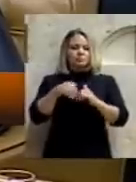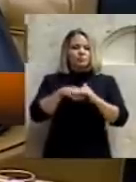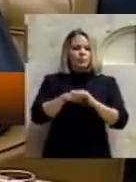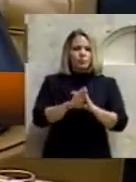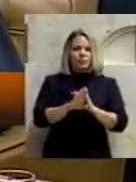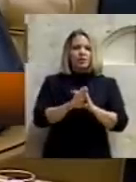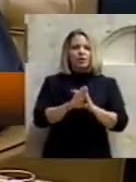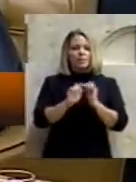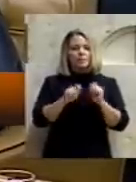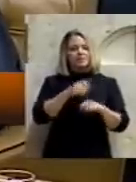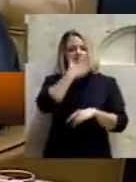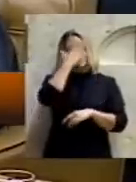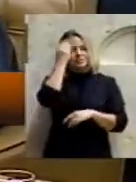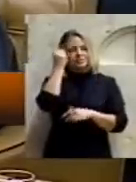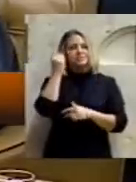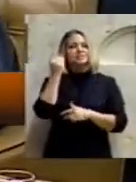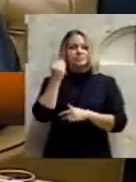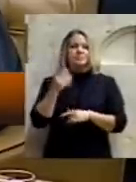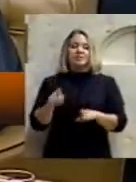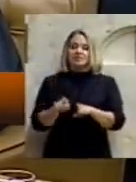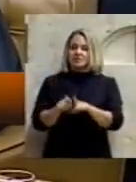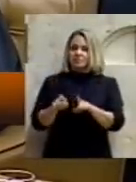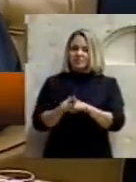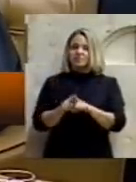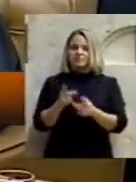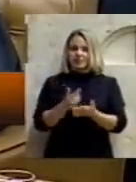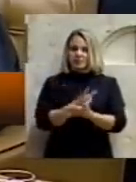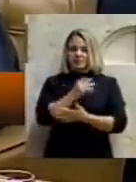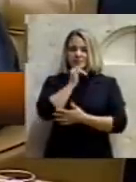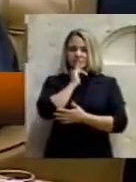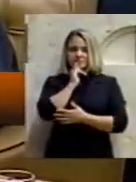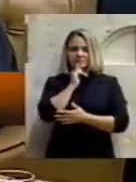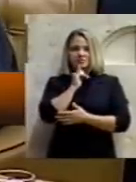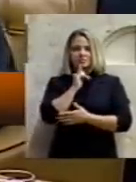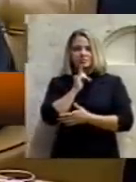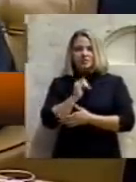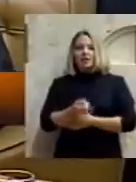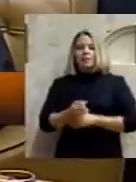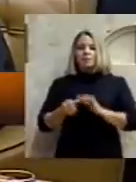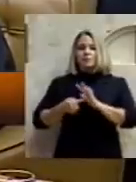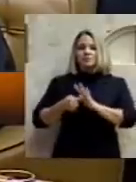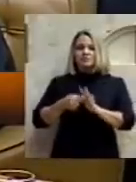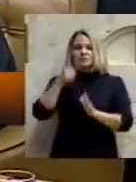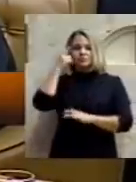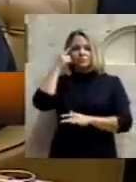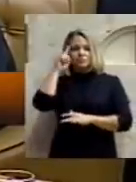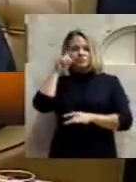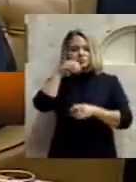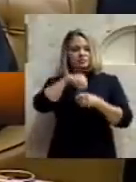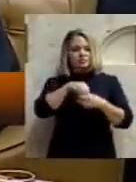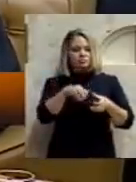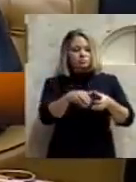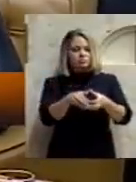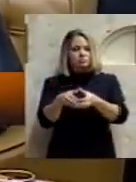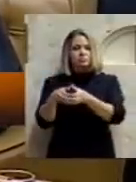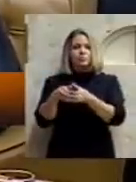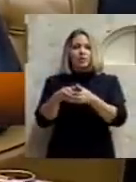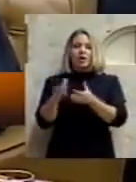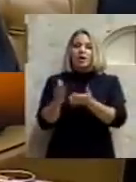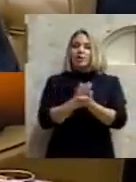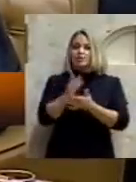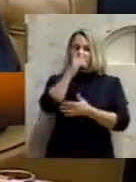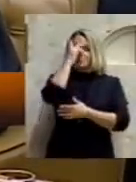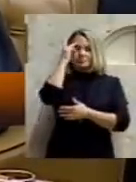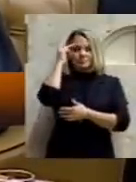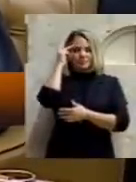ser esquecidos. Diversamente, quando fazem valer o seu dia na corte, essas